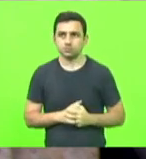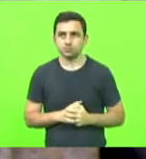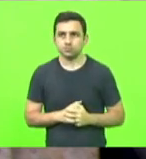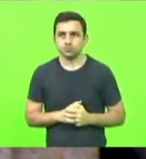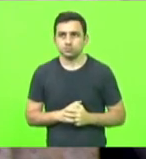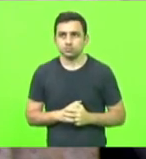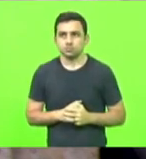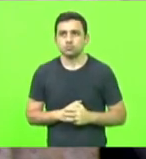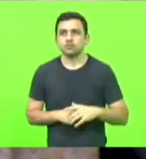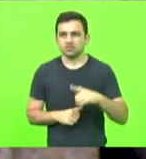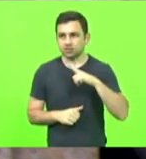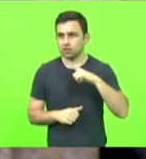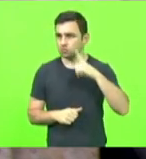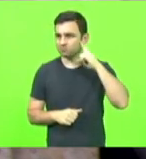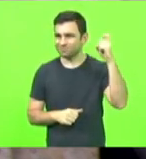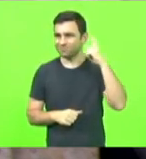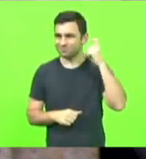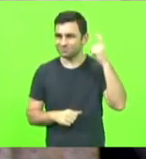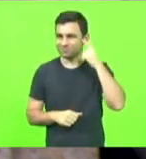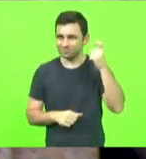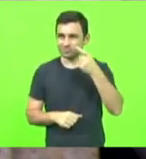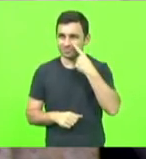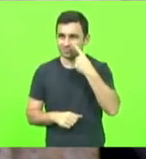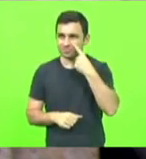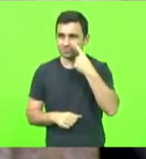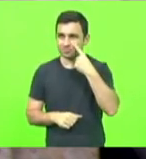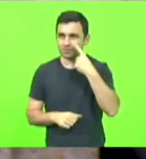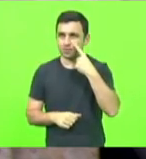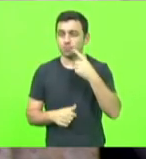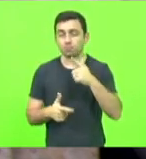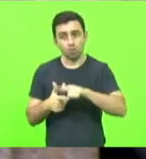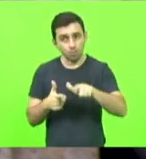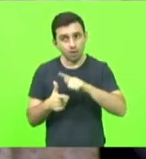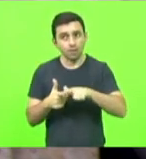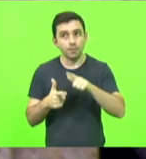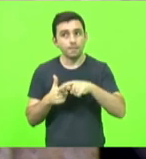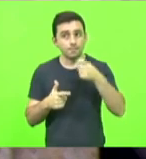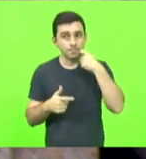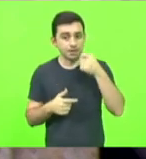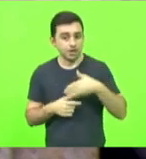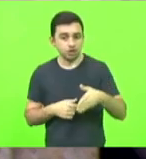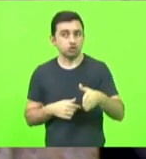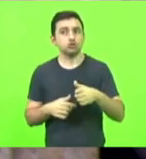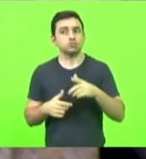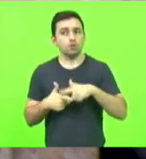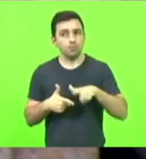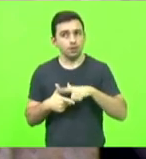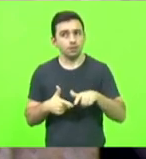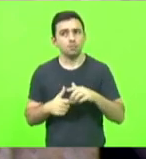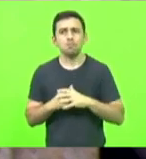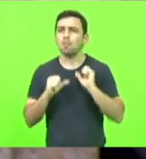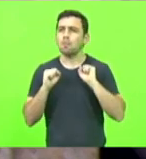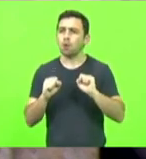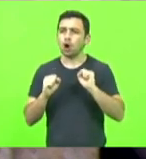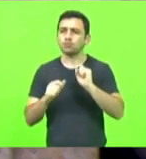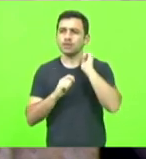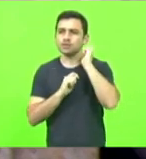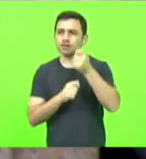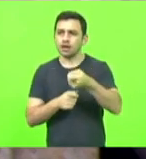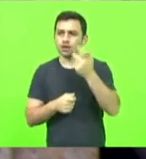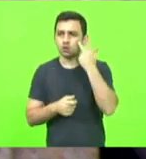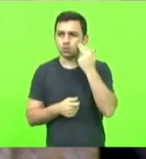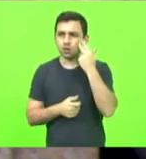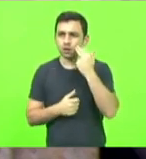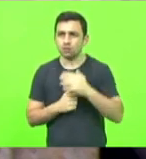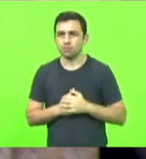da tubulação de gás que passa, que naturalmente já afastaria o peixe. Eles dizem que nada vai acontecer, pode pescar normal, mas tem uma nota da